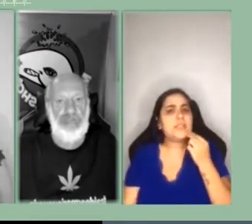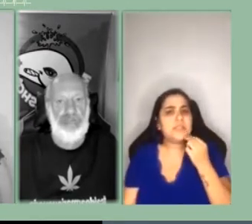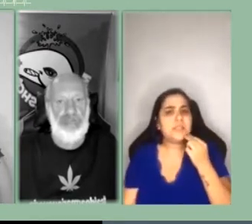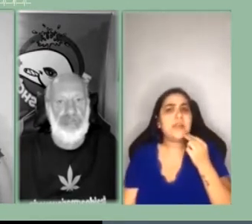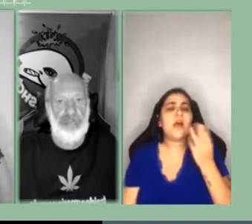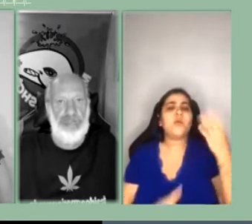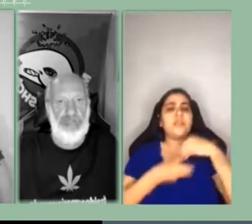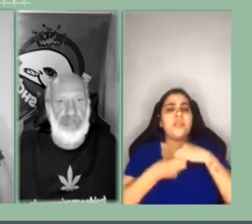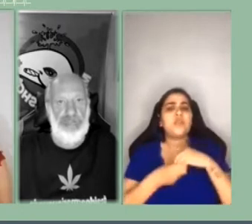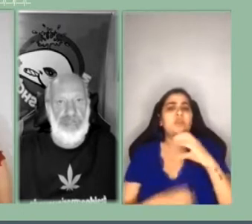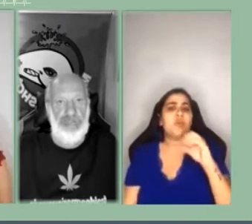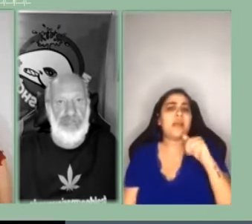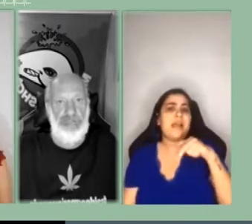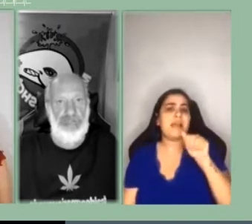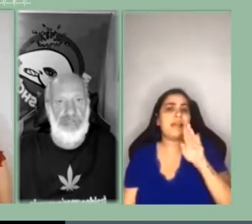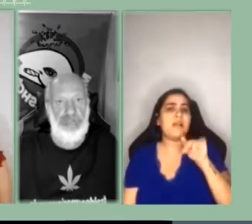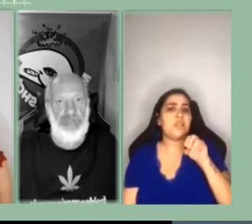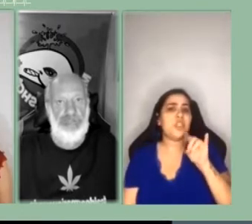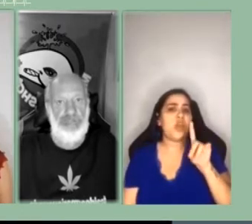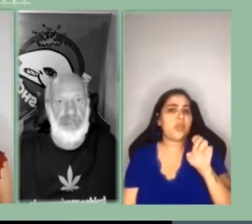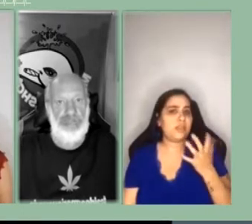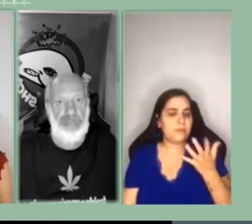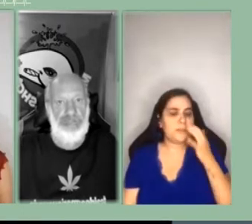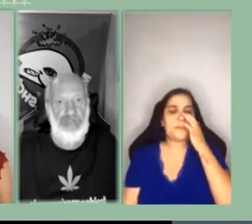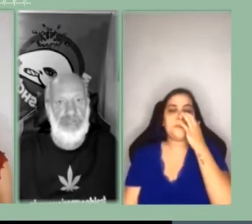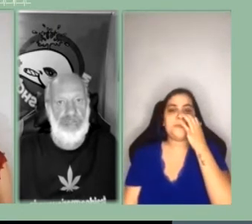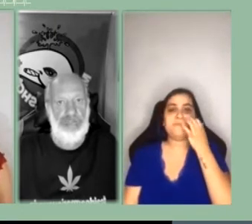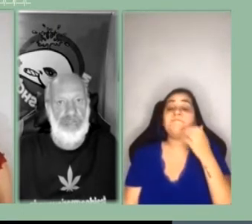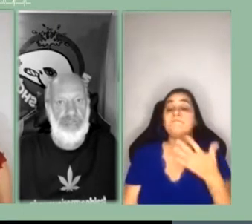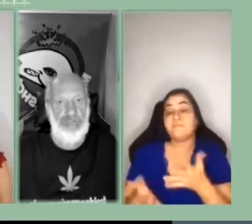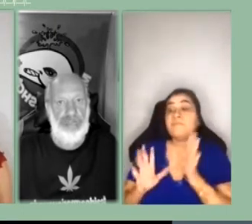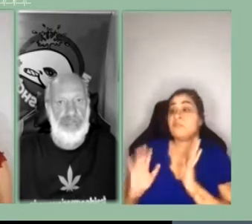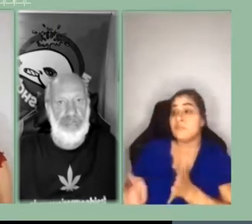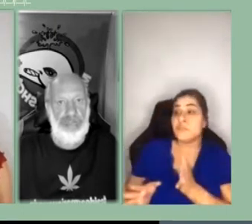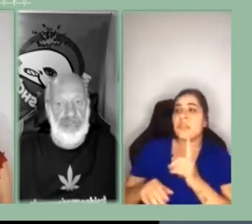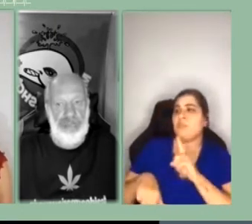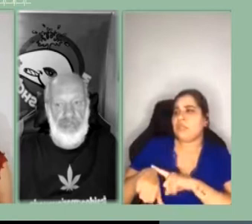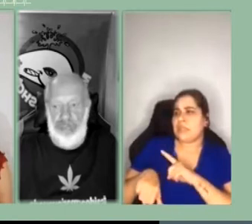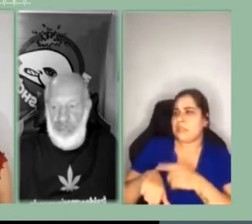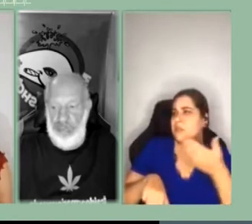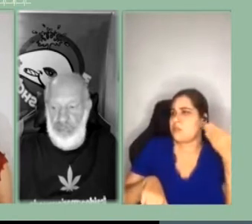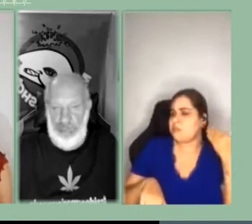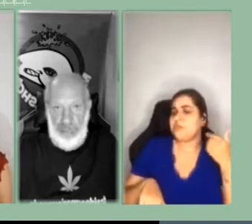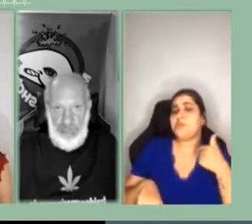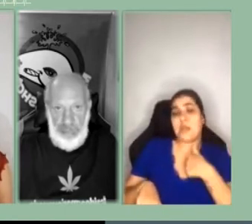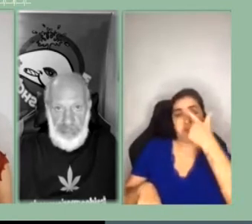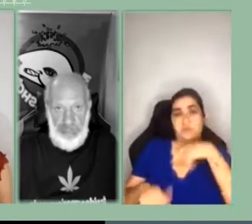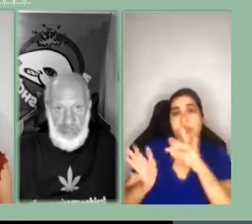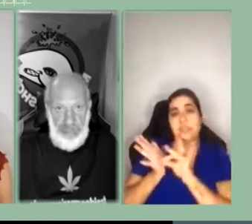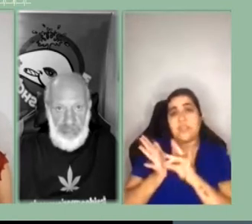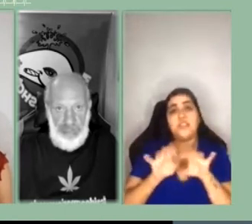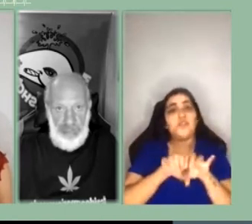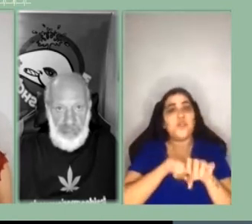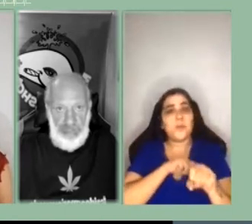e os canabinoides. Isso, assim, já faz um tempo, né, já faz... na verdade, eu sou formada, eu trabalho